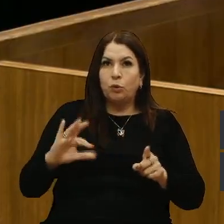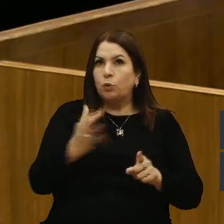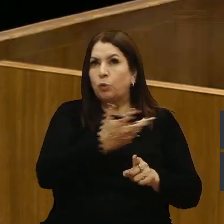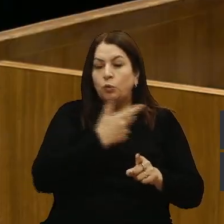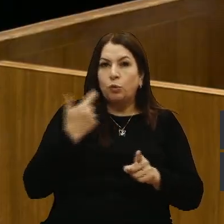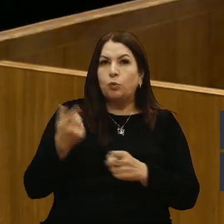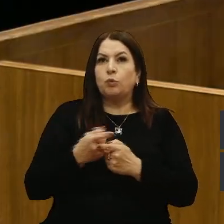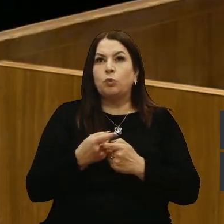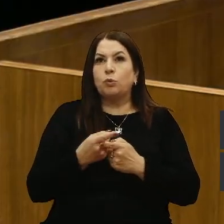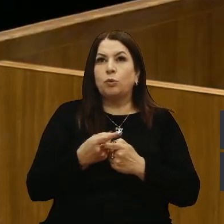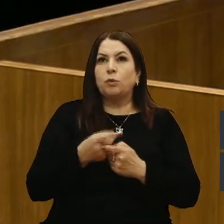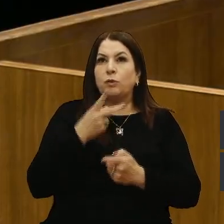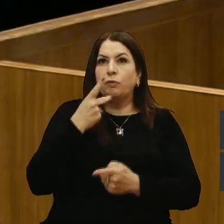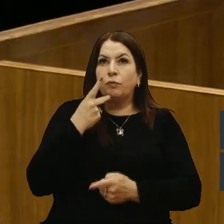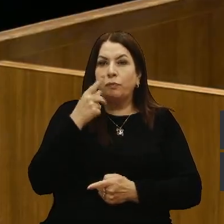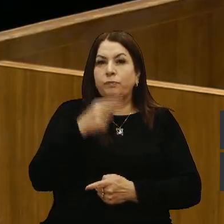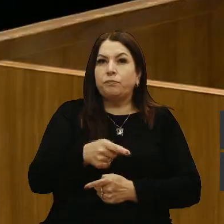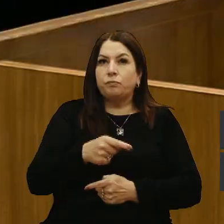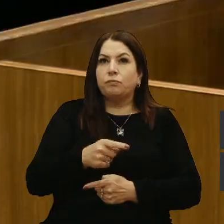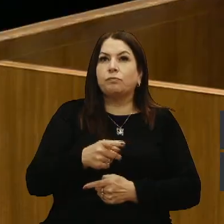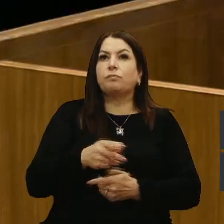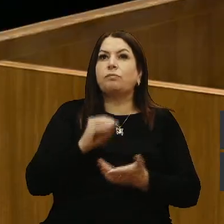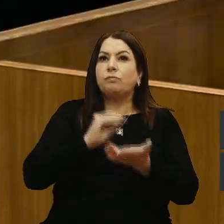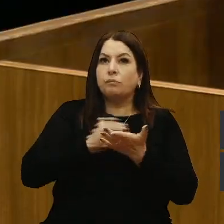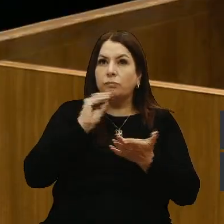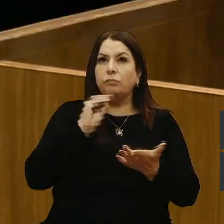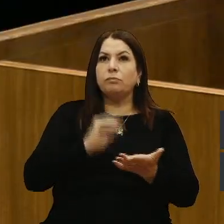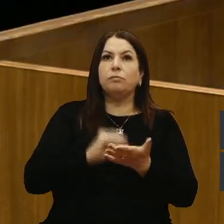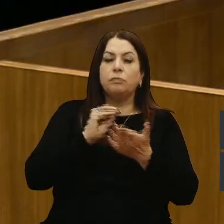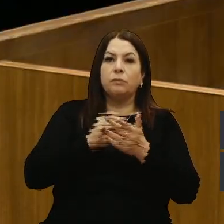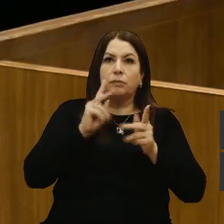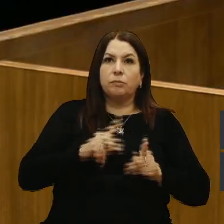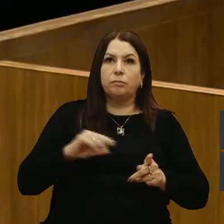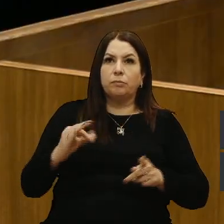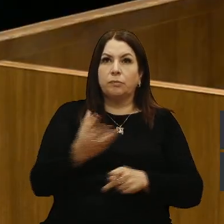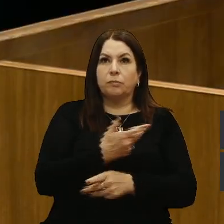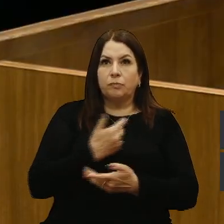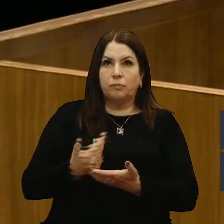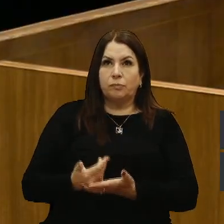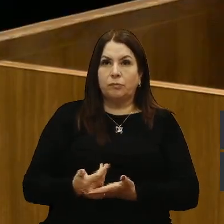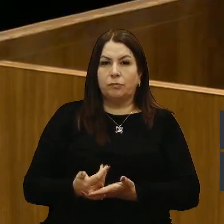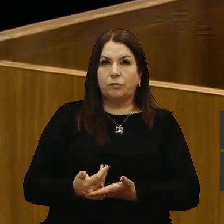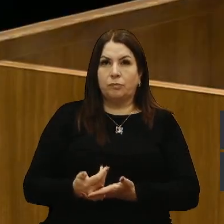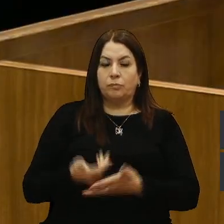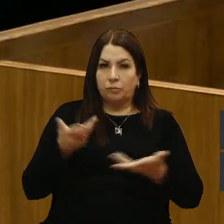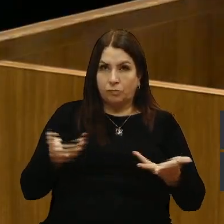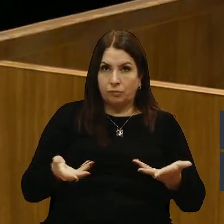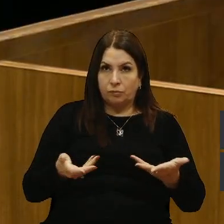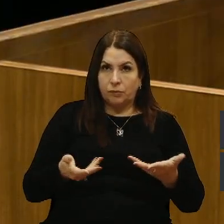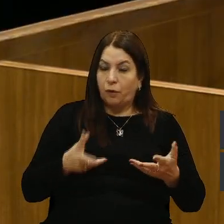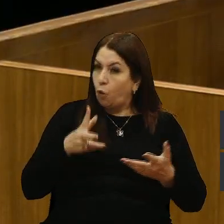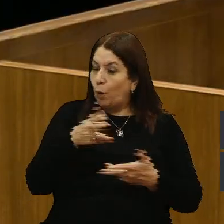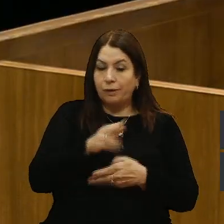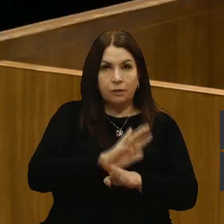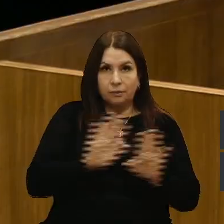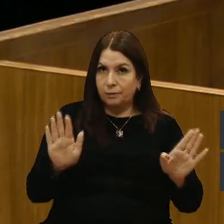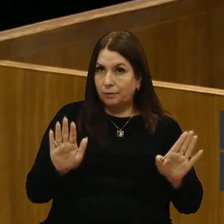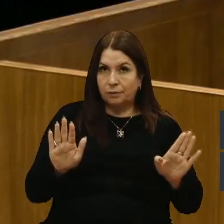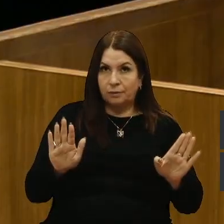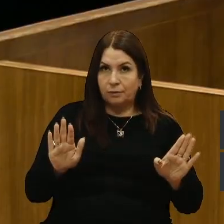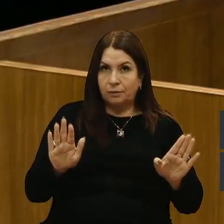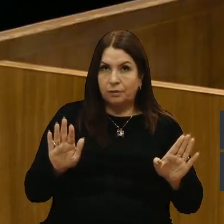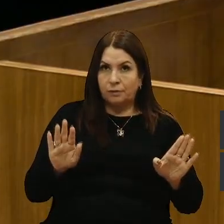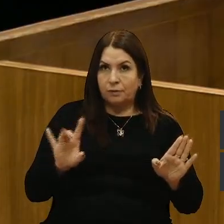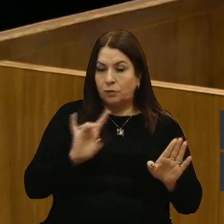as nossas falas aqui dizendo que falta efetivo para tudo. Agora vão cortar, não